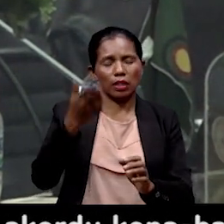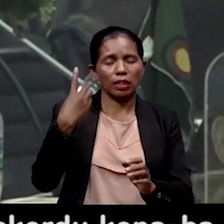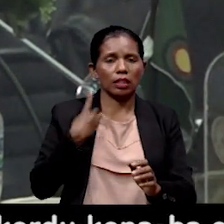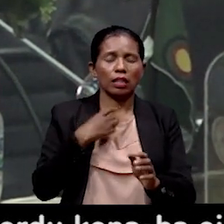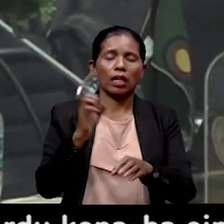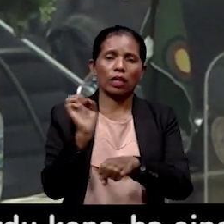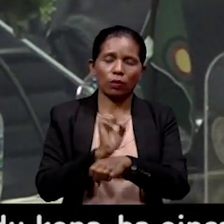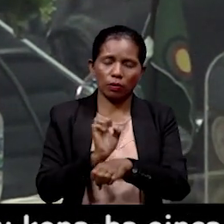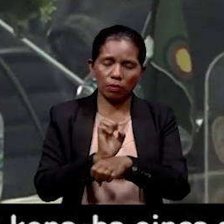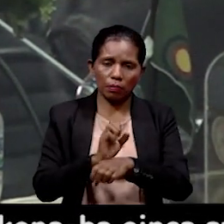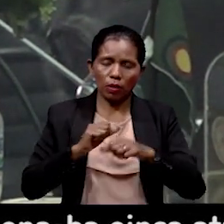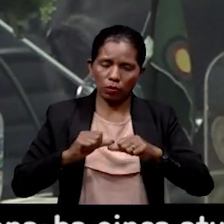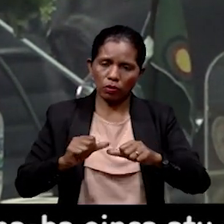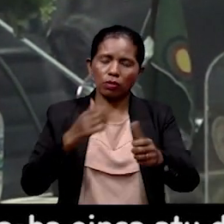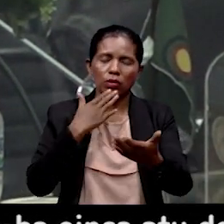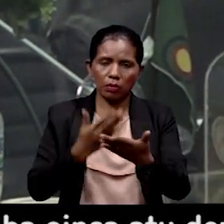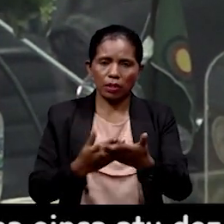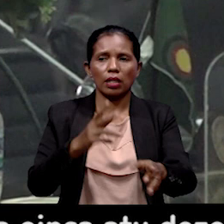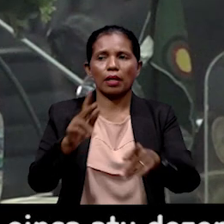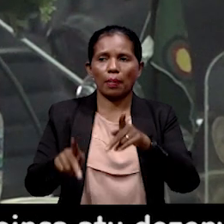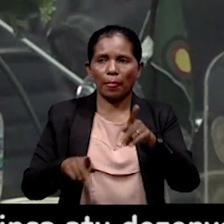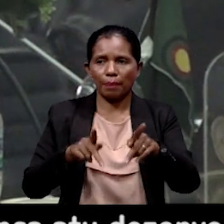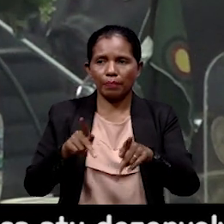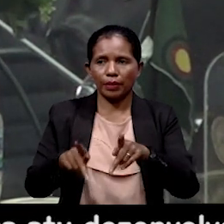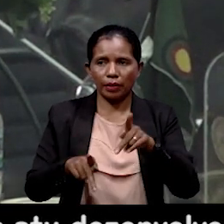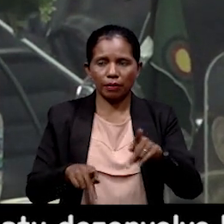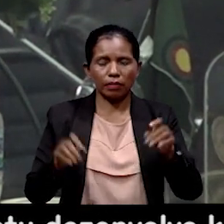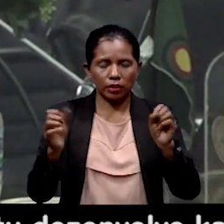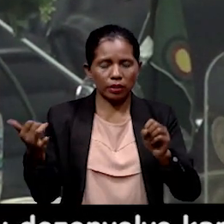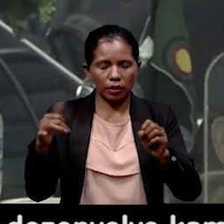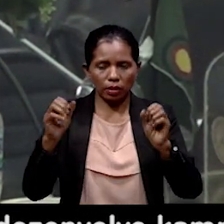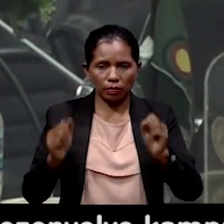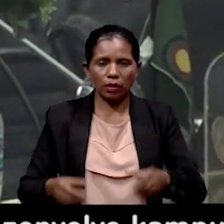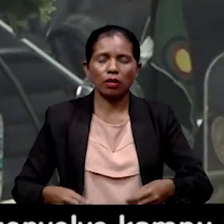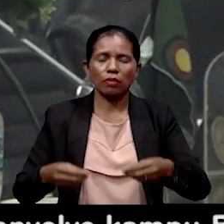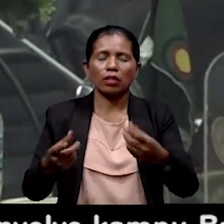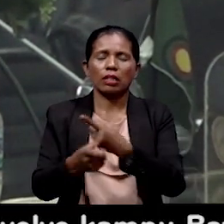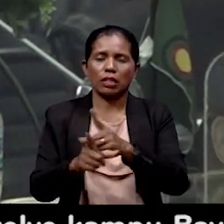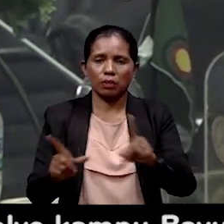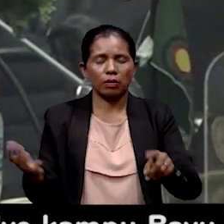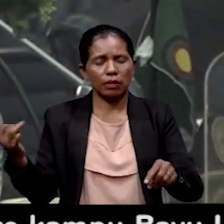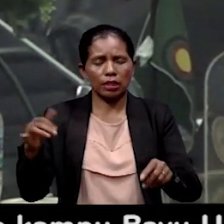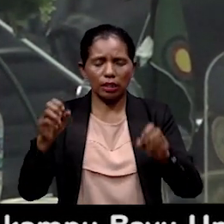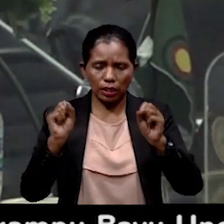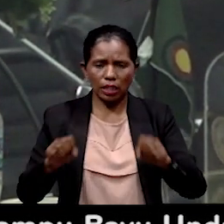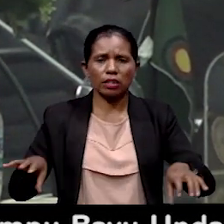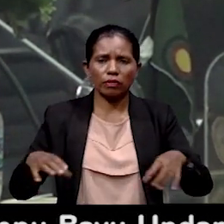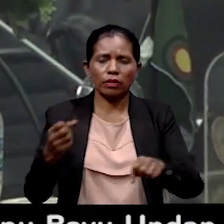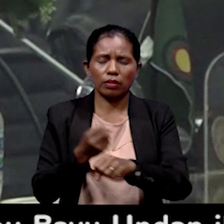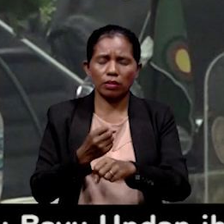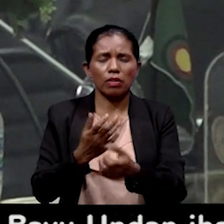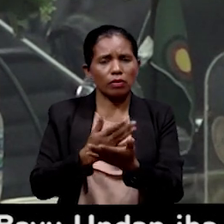mos. Bela obadia e tene a marcia nebe lau sendo ser bela folivre basira. Tem que casa